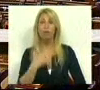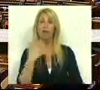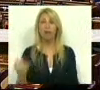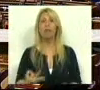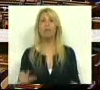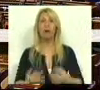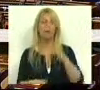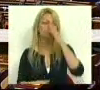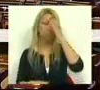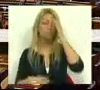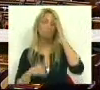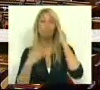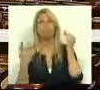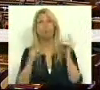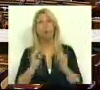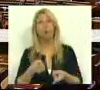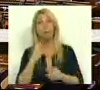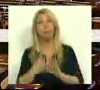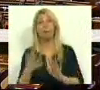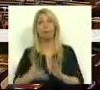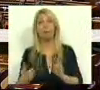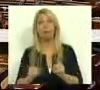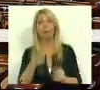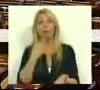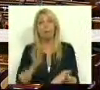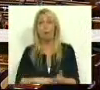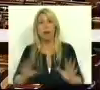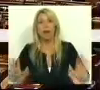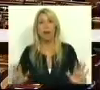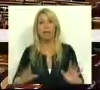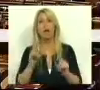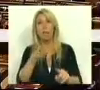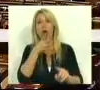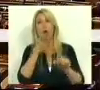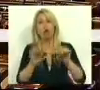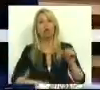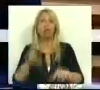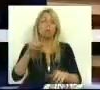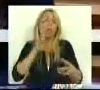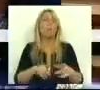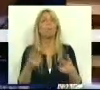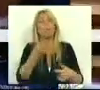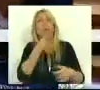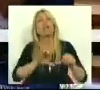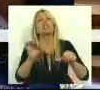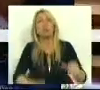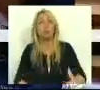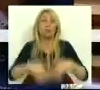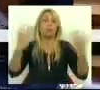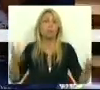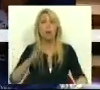facto isto começa a tornar-se muito complicado, não apenas na realidade, mas também nos discursos. Mas nos discursos ainda é o menos, não é verdade? O problema é, de facto, a